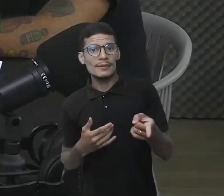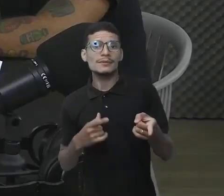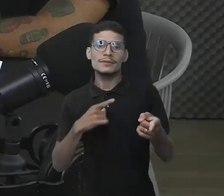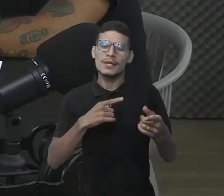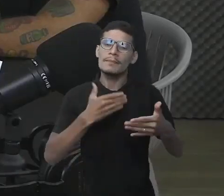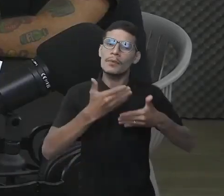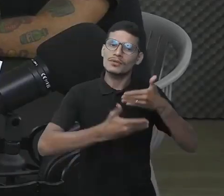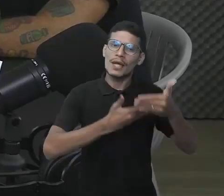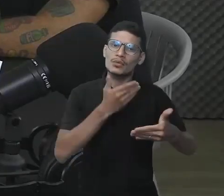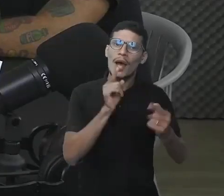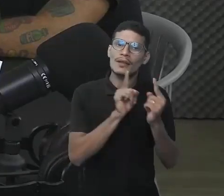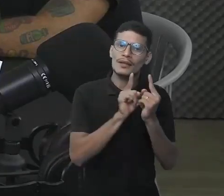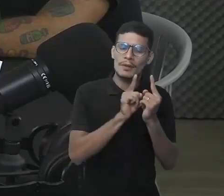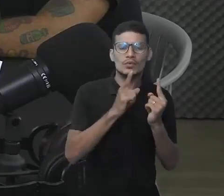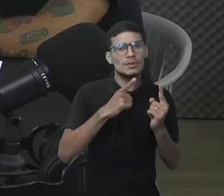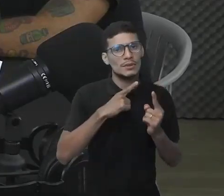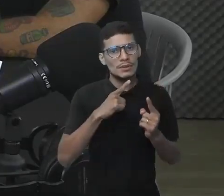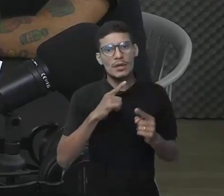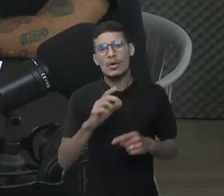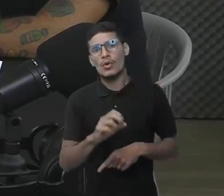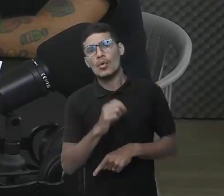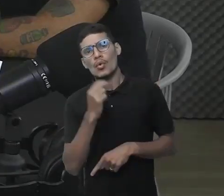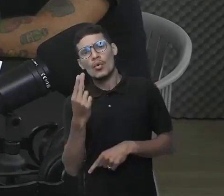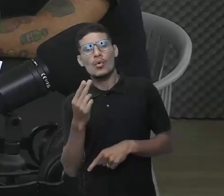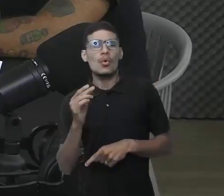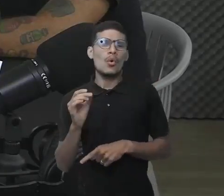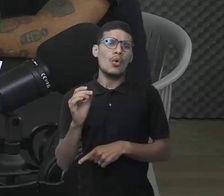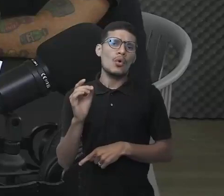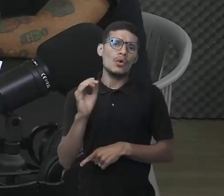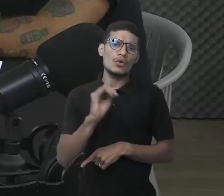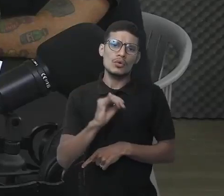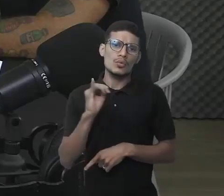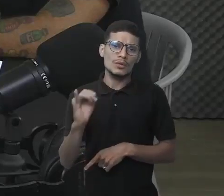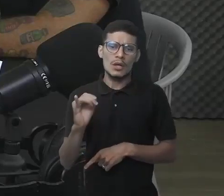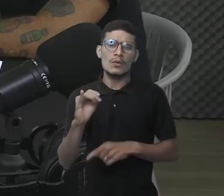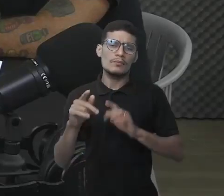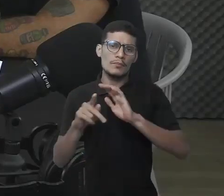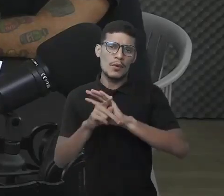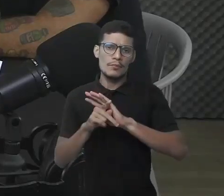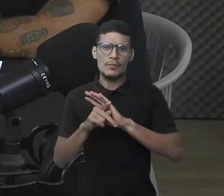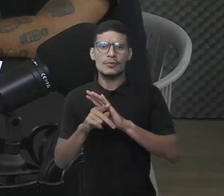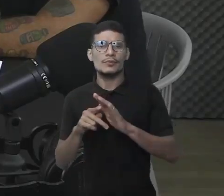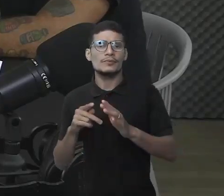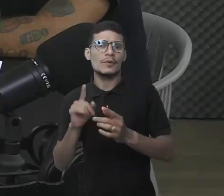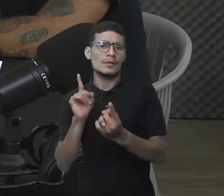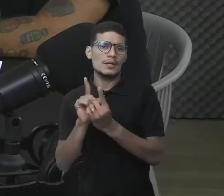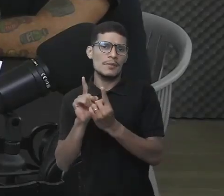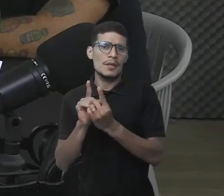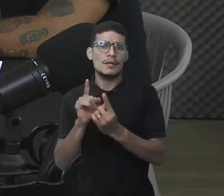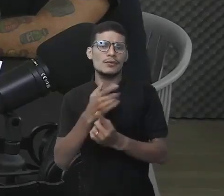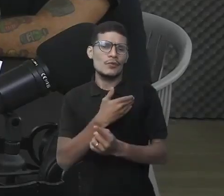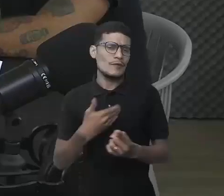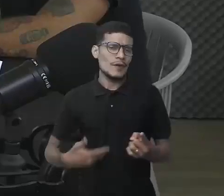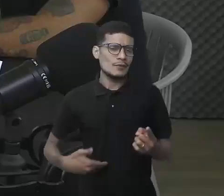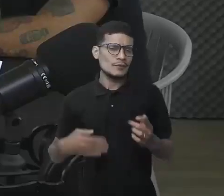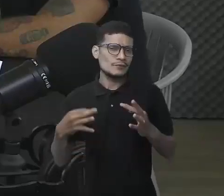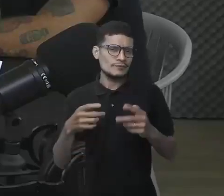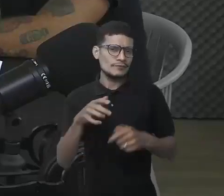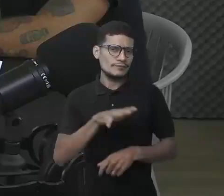de atendimento, né, ou organizações da sociedade civil ou instituições, do governo, né, municipais.